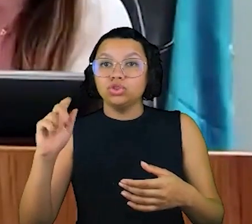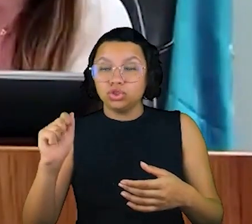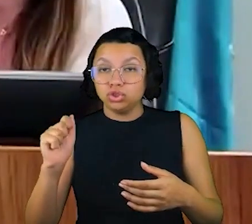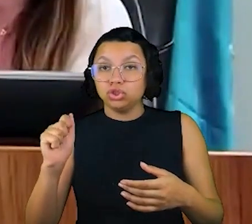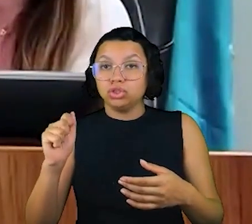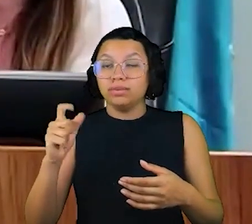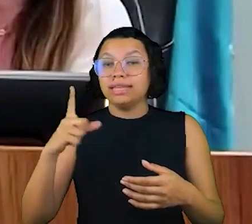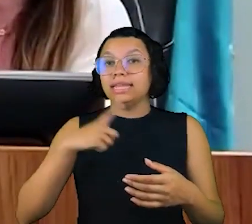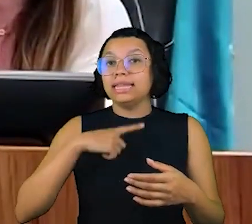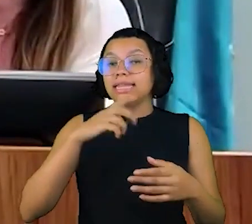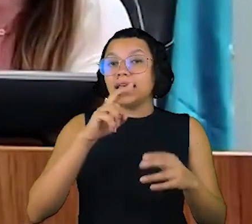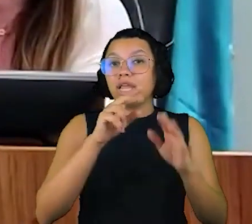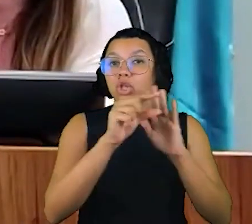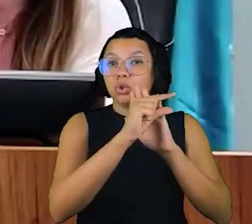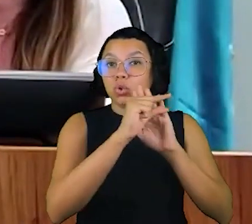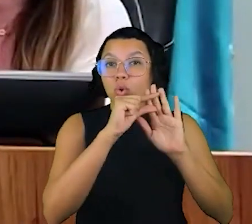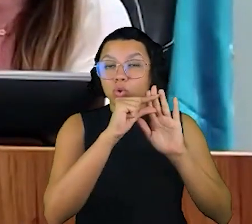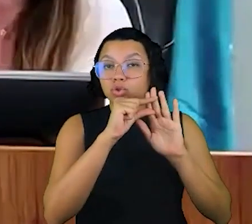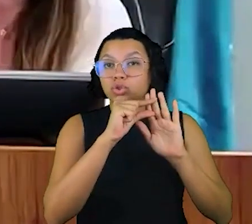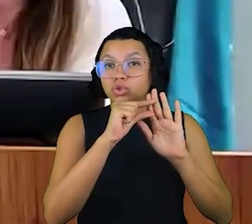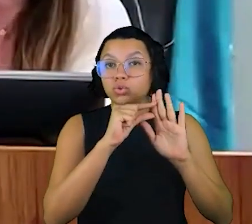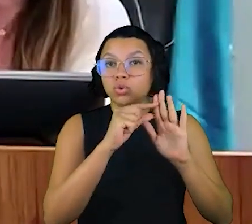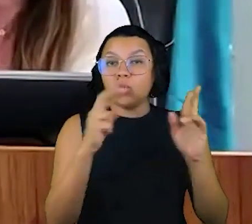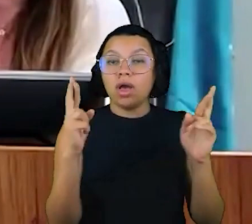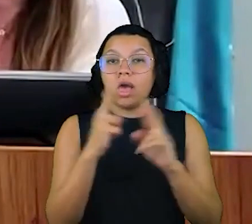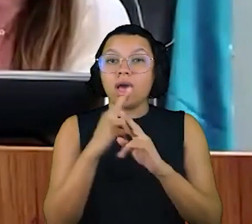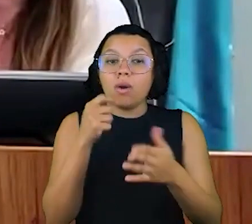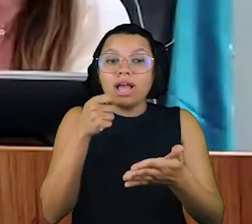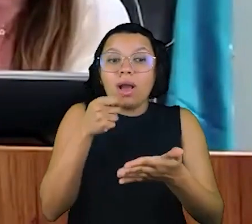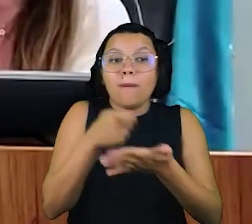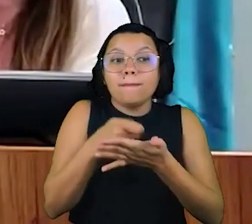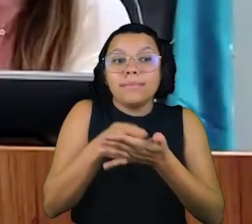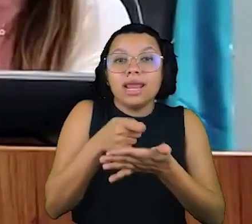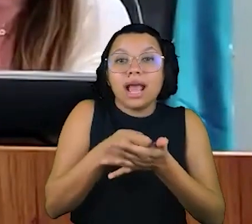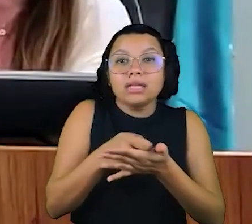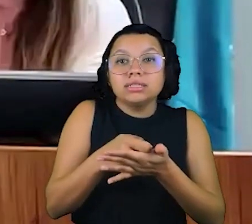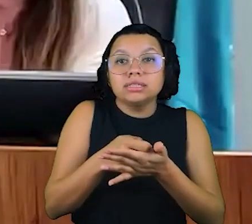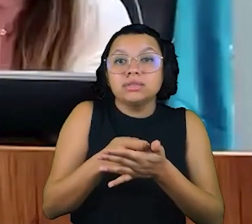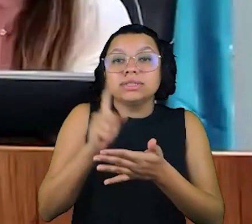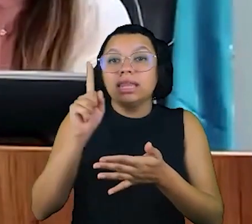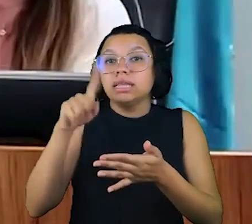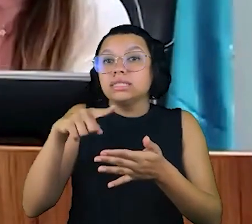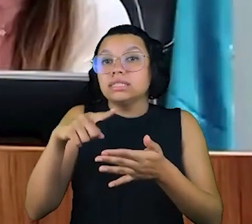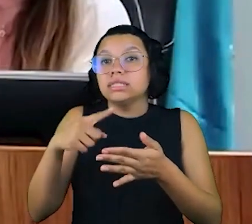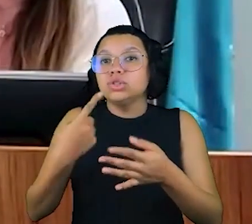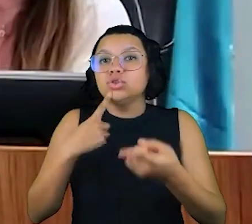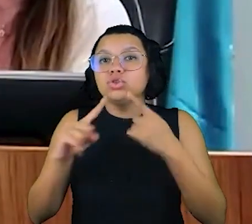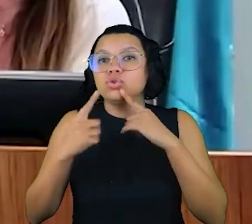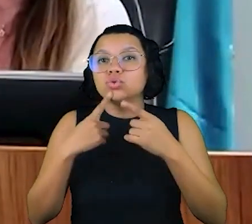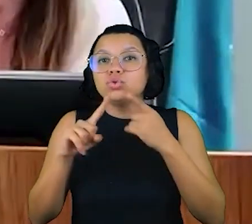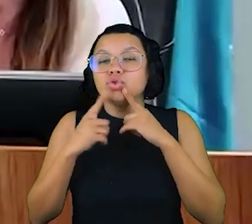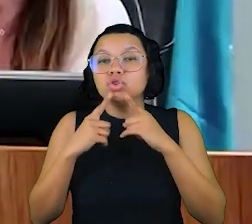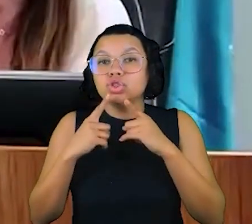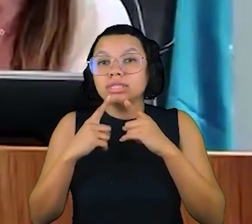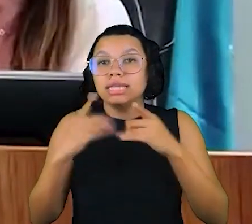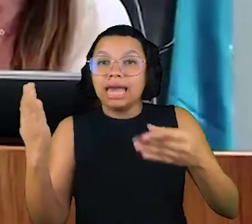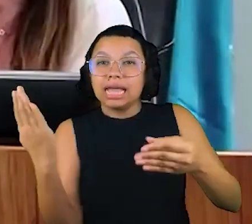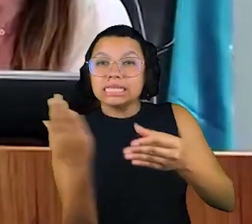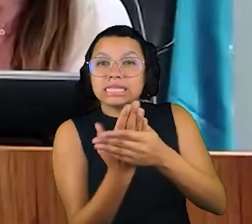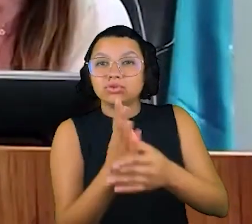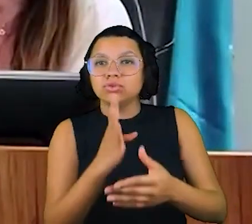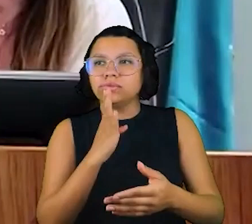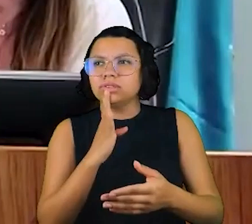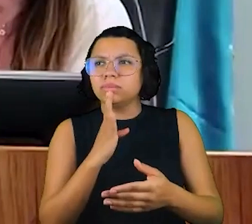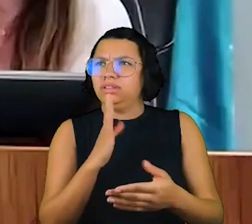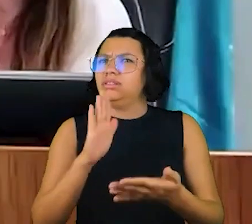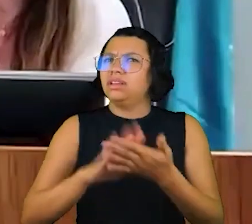executivas, cujo título diz respeito à obrigação que está sendo discutida na